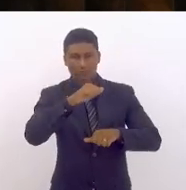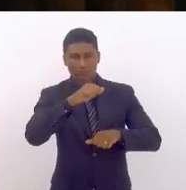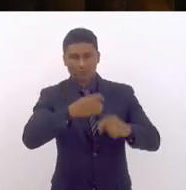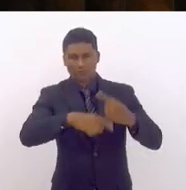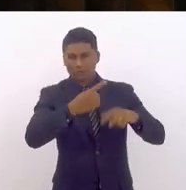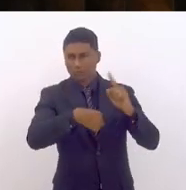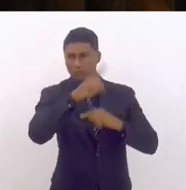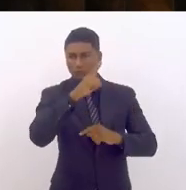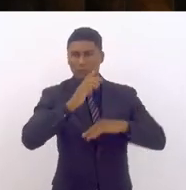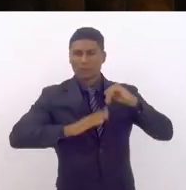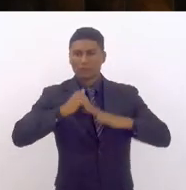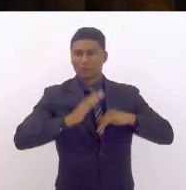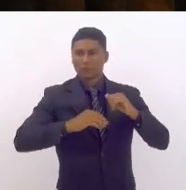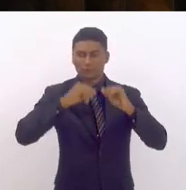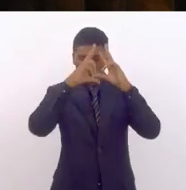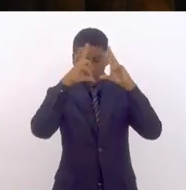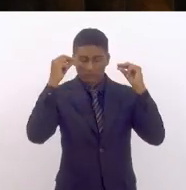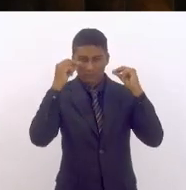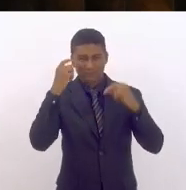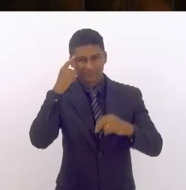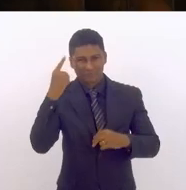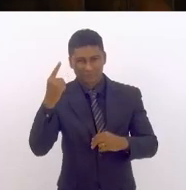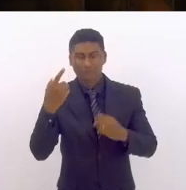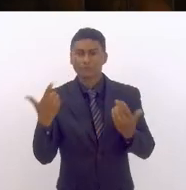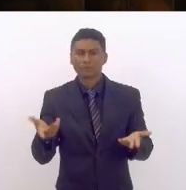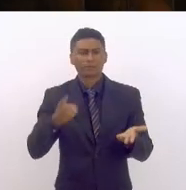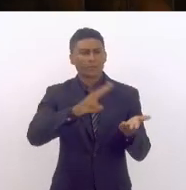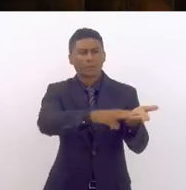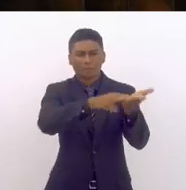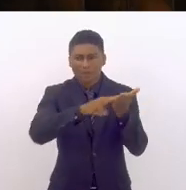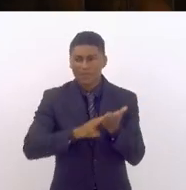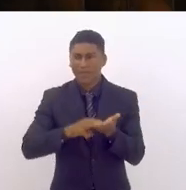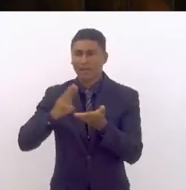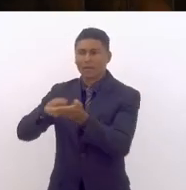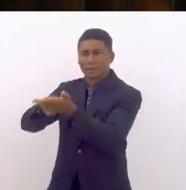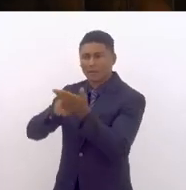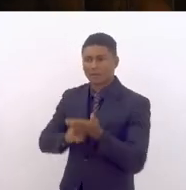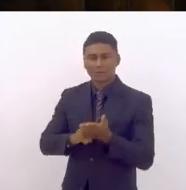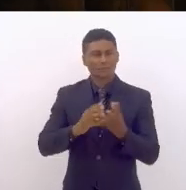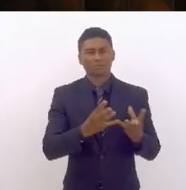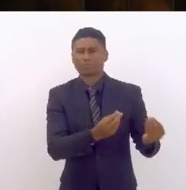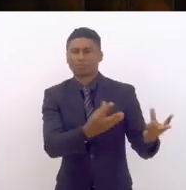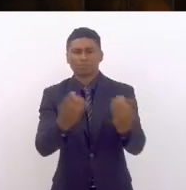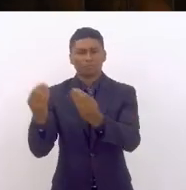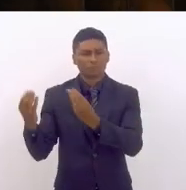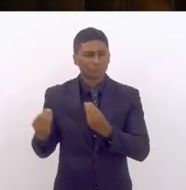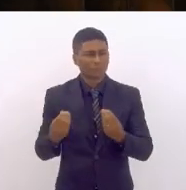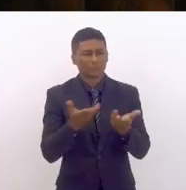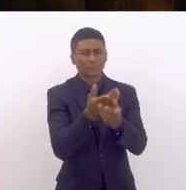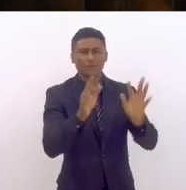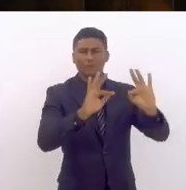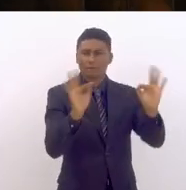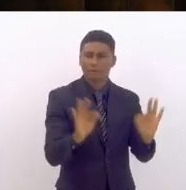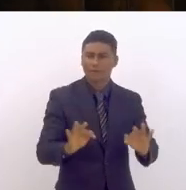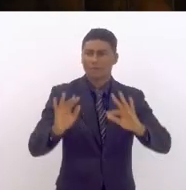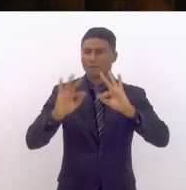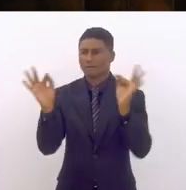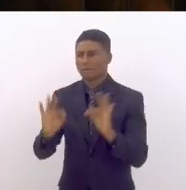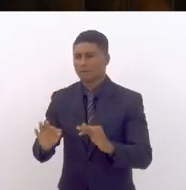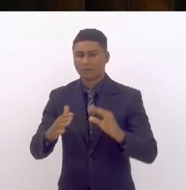de enfermagem, quantas mensagens de alegria, de felicidade eu